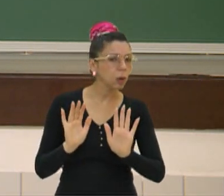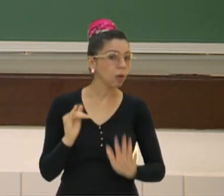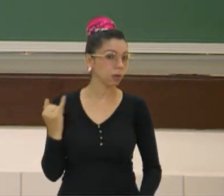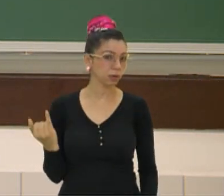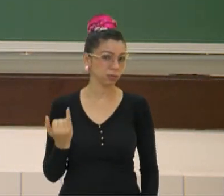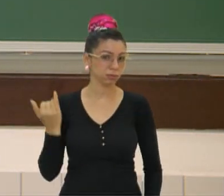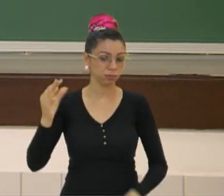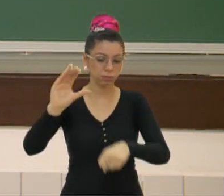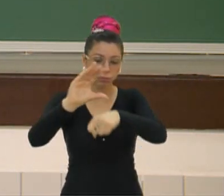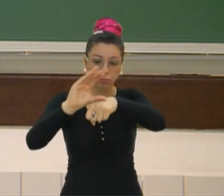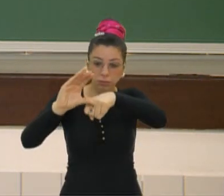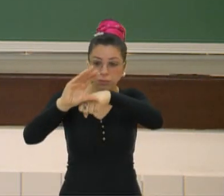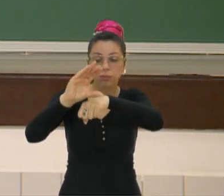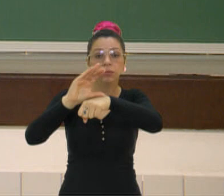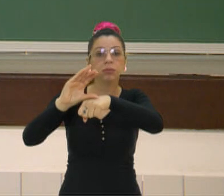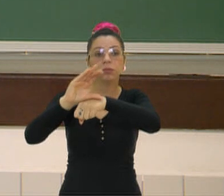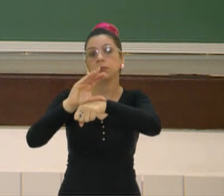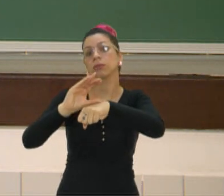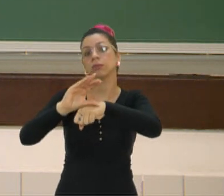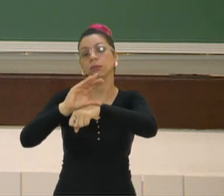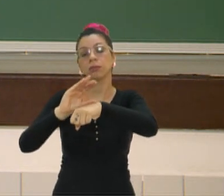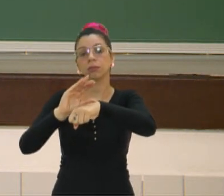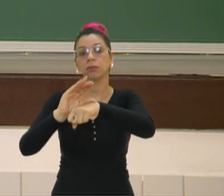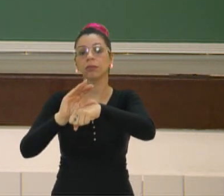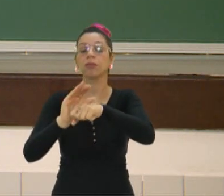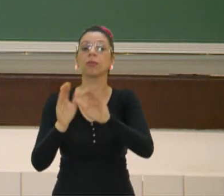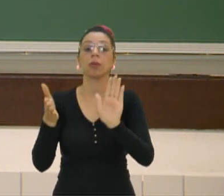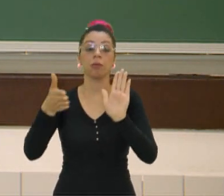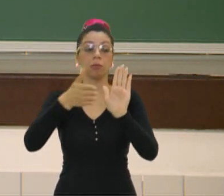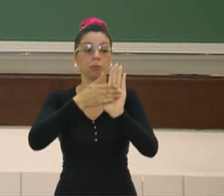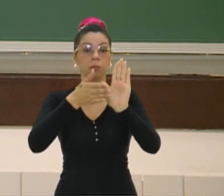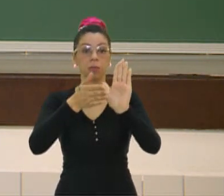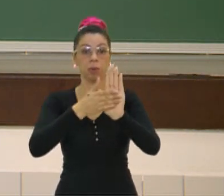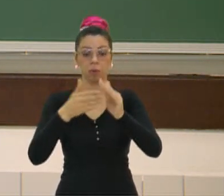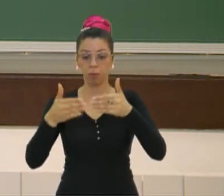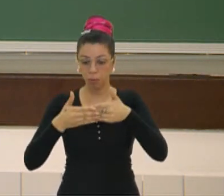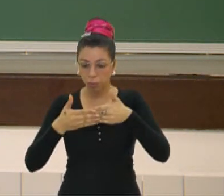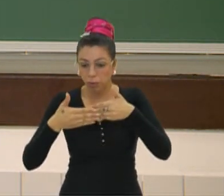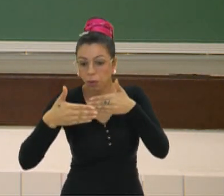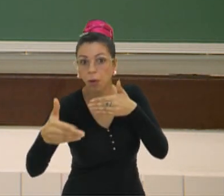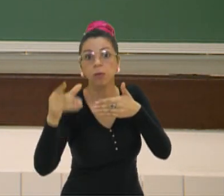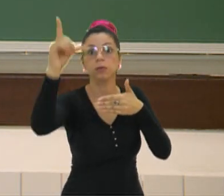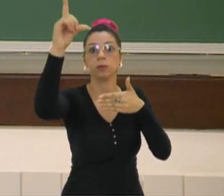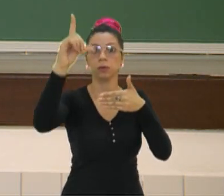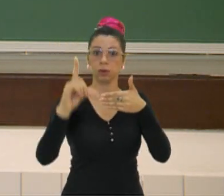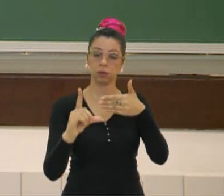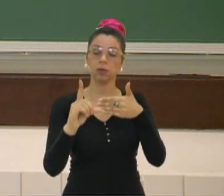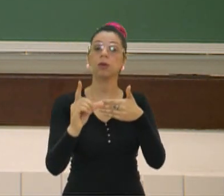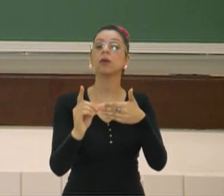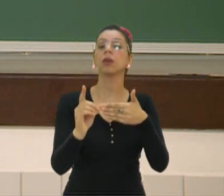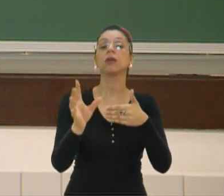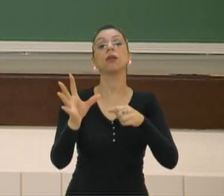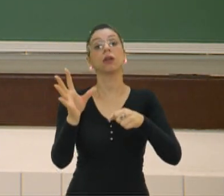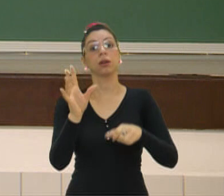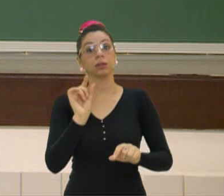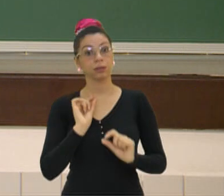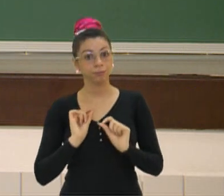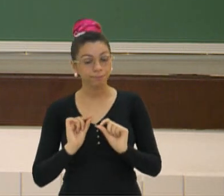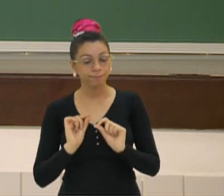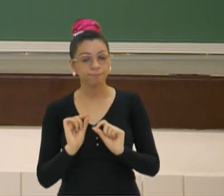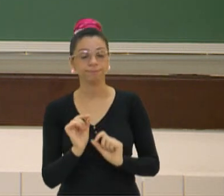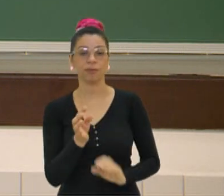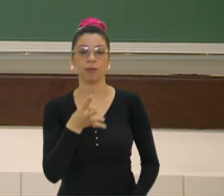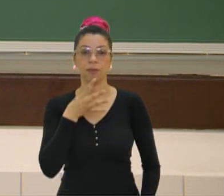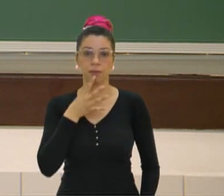importante da Constituição é que ela não estabelece que agora em diante vai haver o direito. Ela reconhece que é uma conquista que já foi